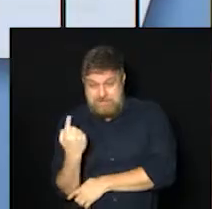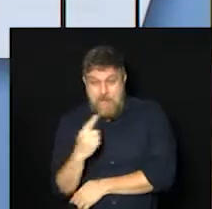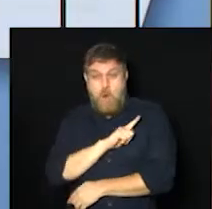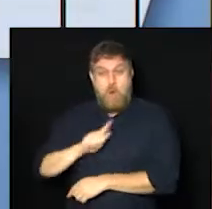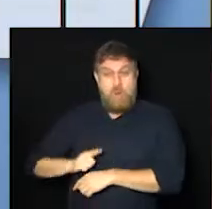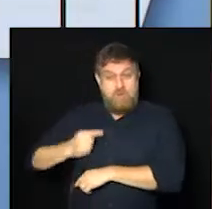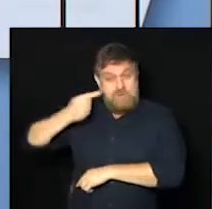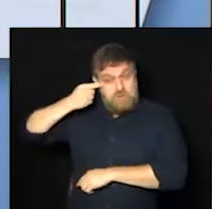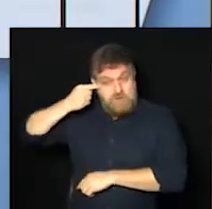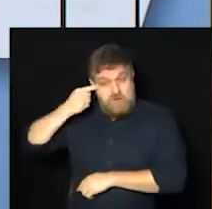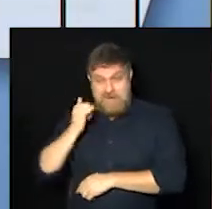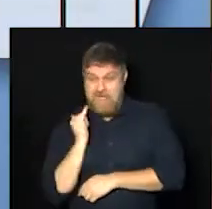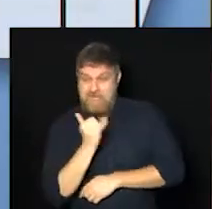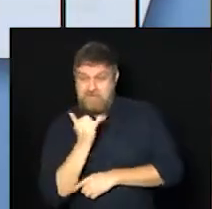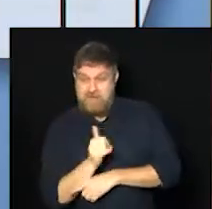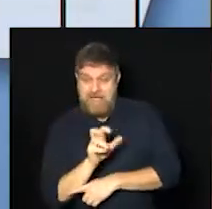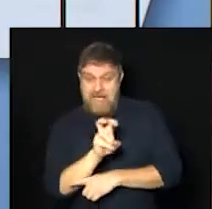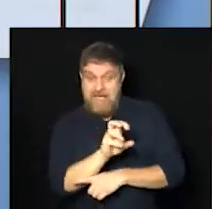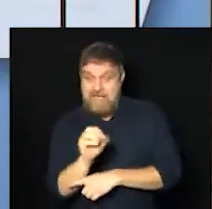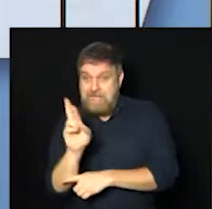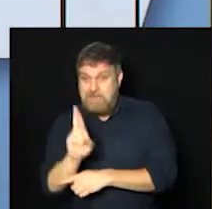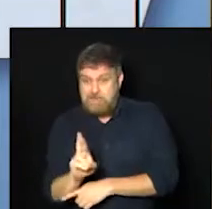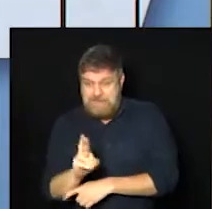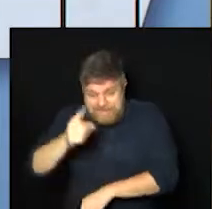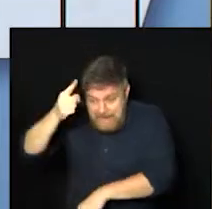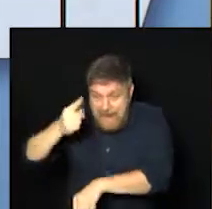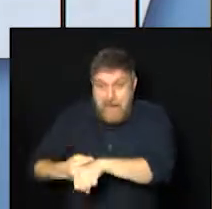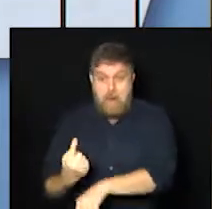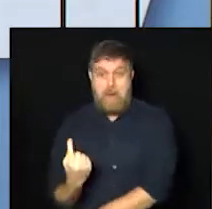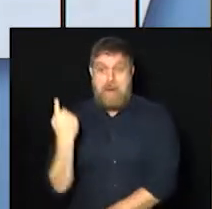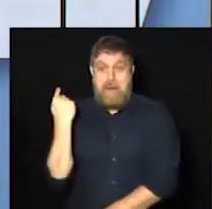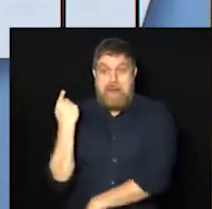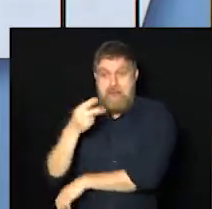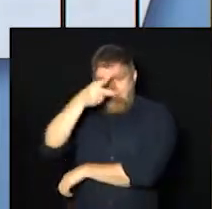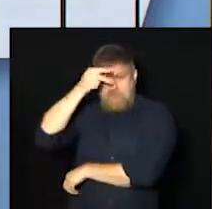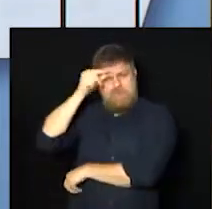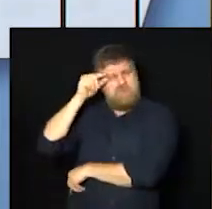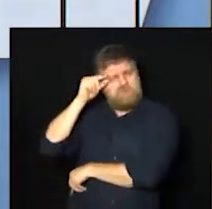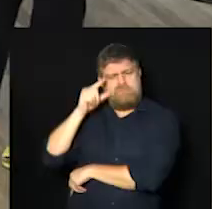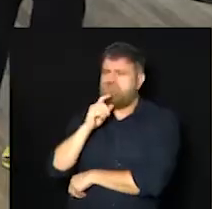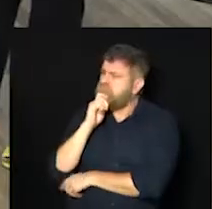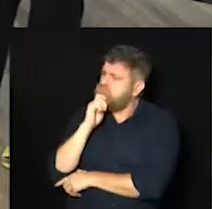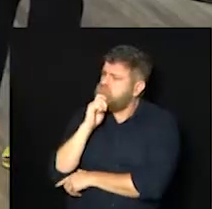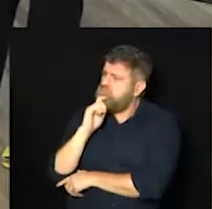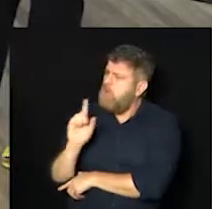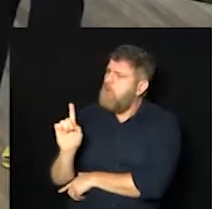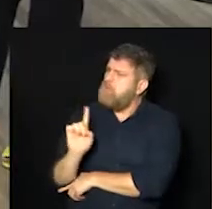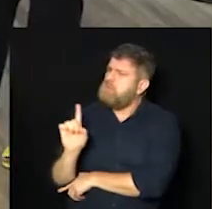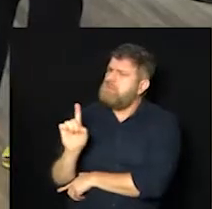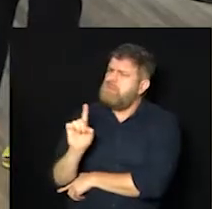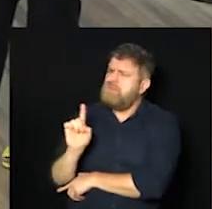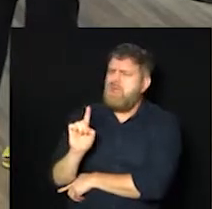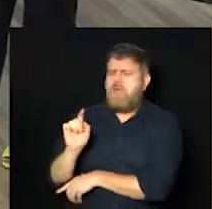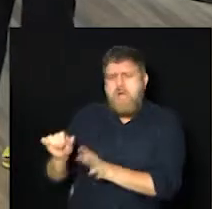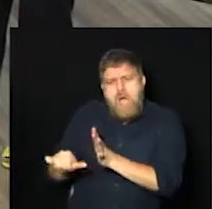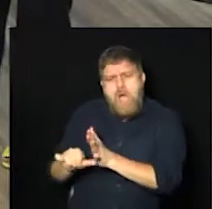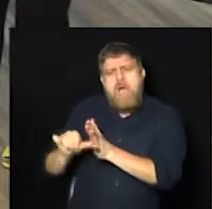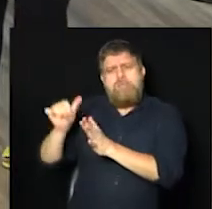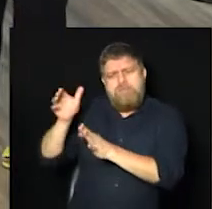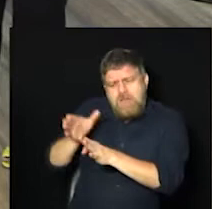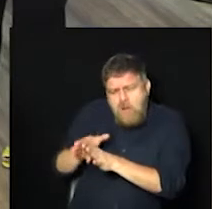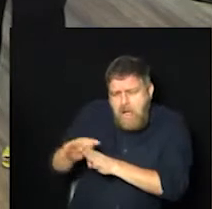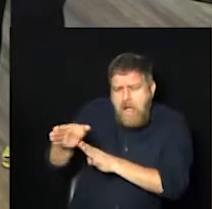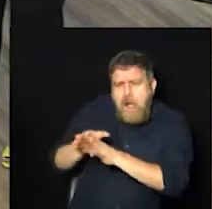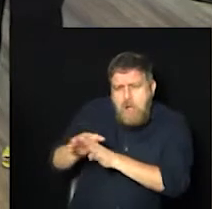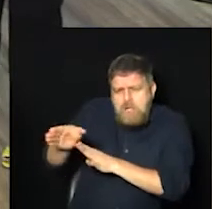tinha falado numa multa de R$500 e que naquele momento o prefeito de Campinas, ele falou, não vamos tentar primeiro dar aquela multa